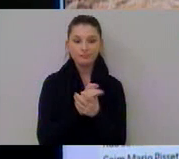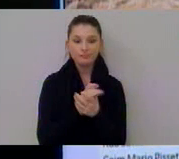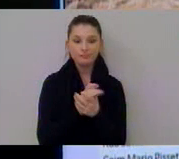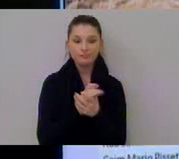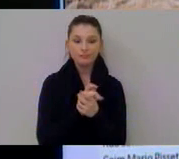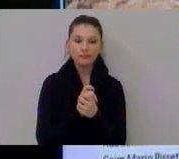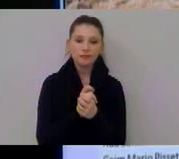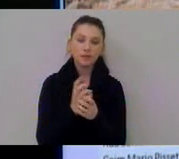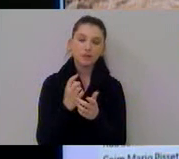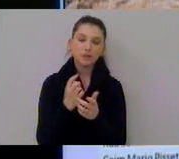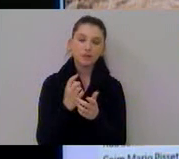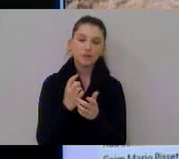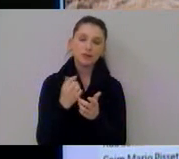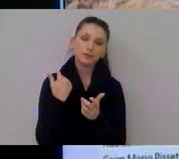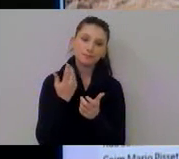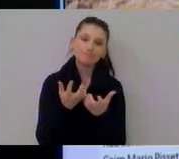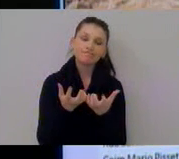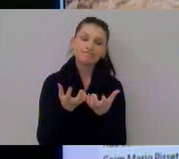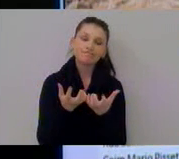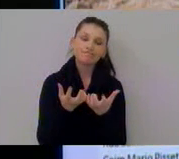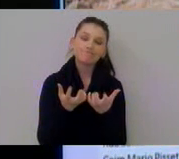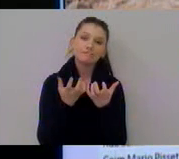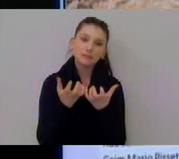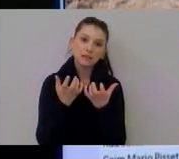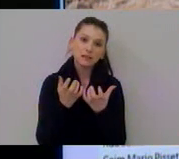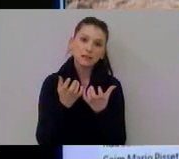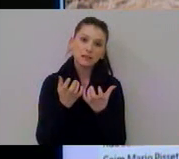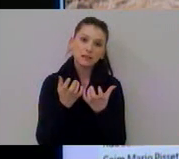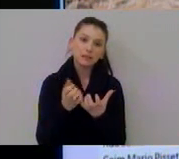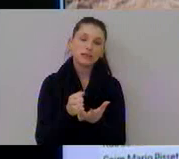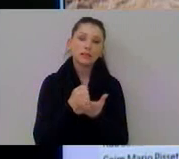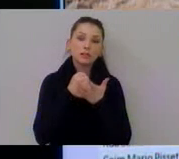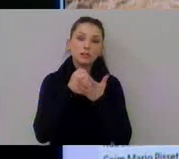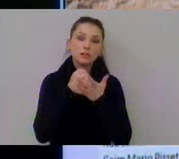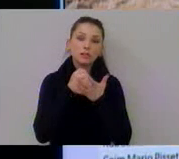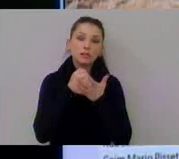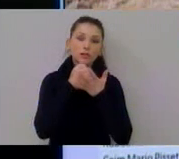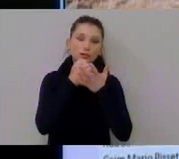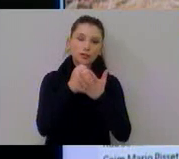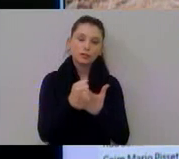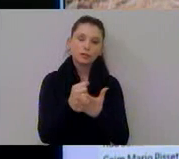porque realmente é difícil.